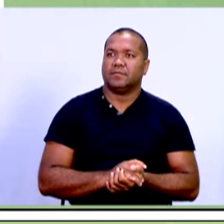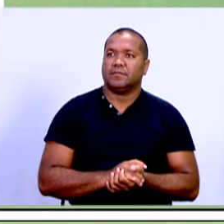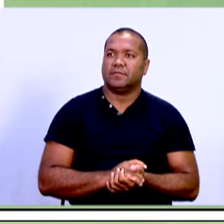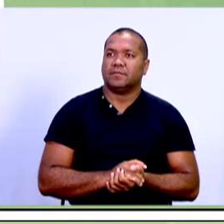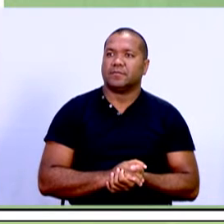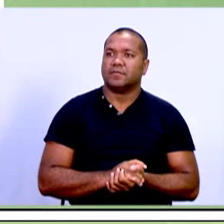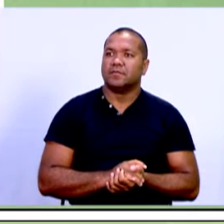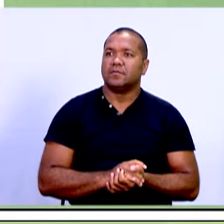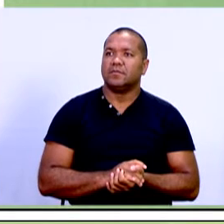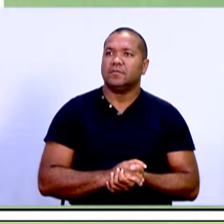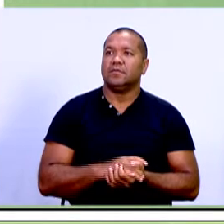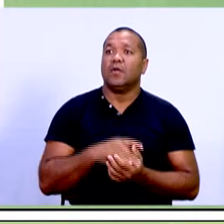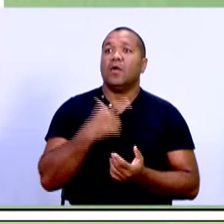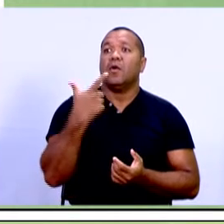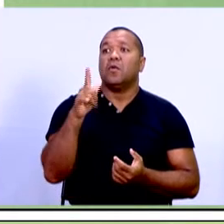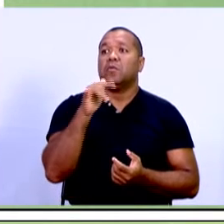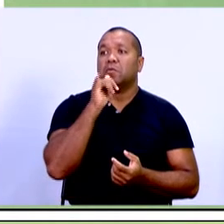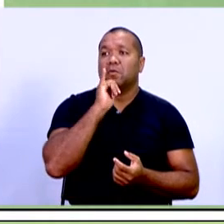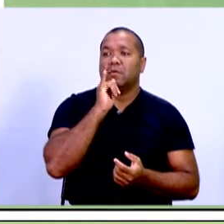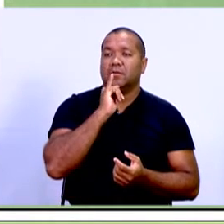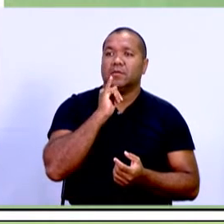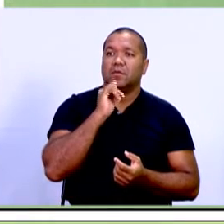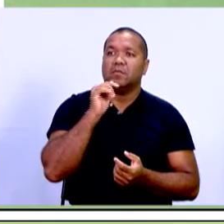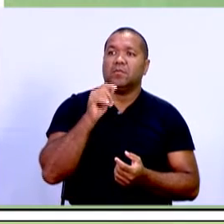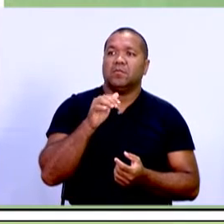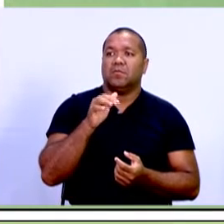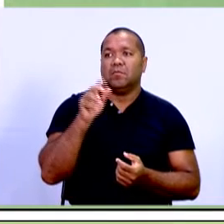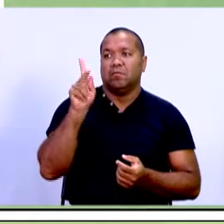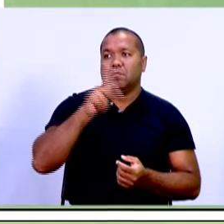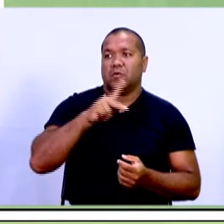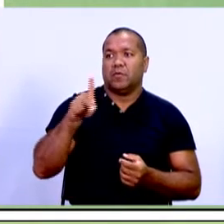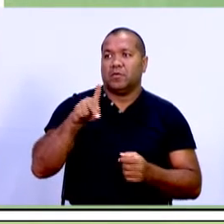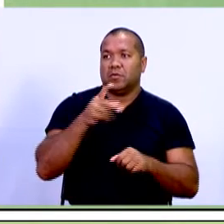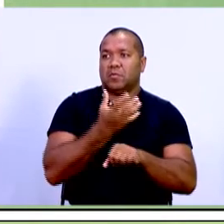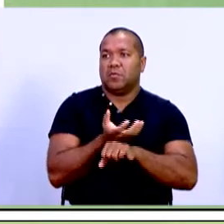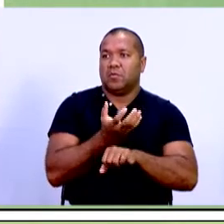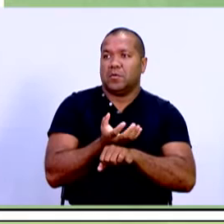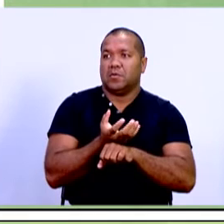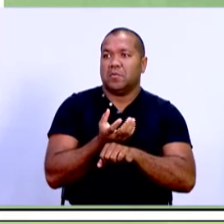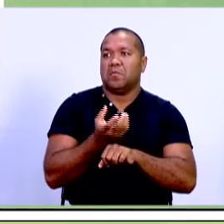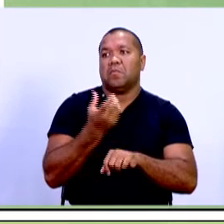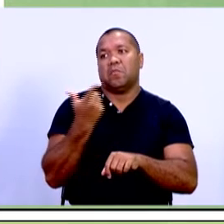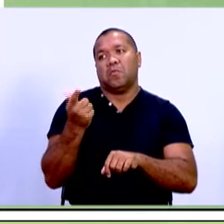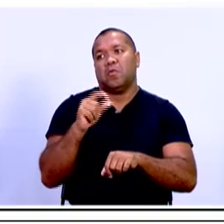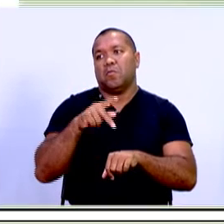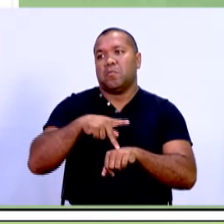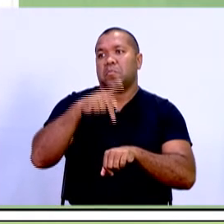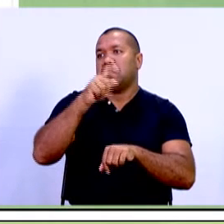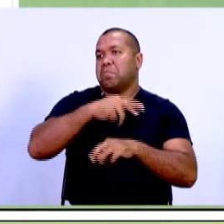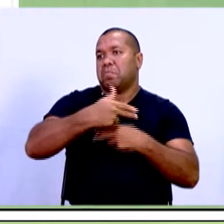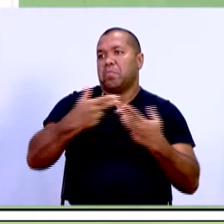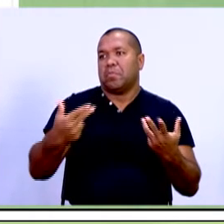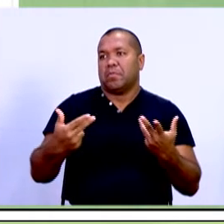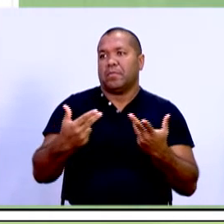Aqui tem outro exemplo, por exemplo, professores por disciplina, por titulação e etc.